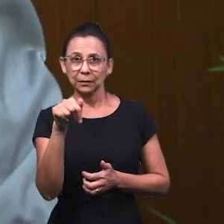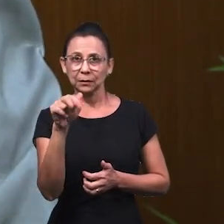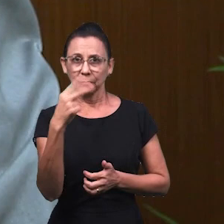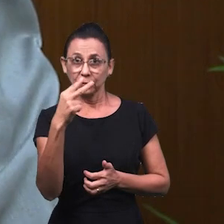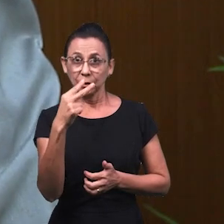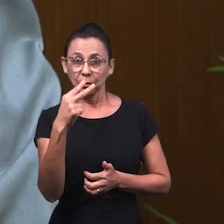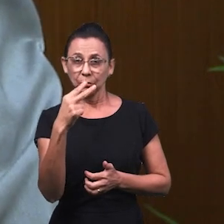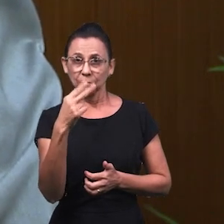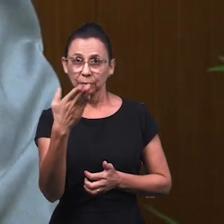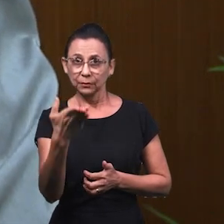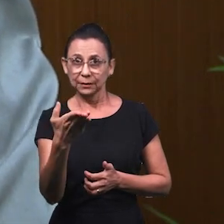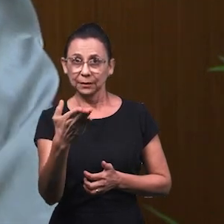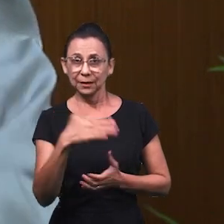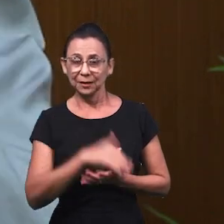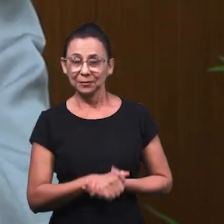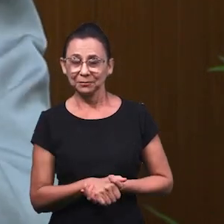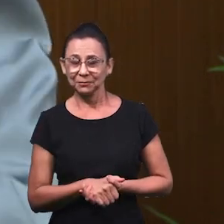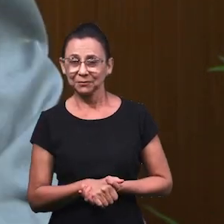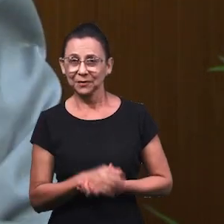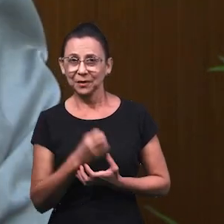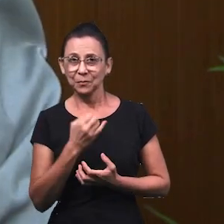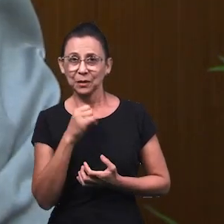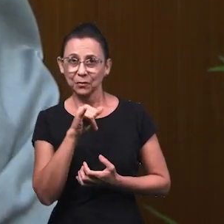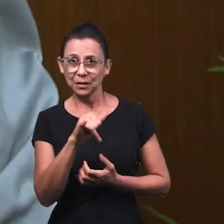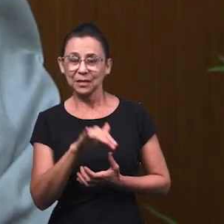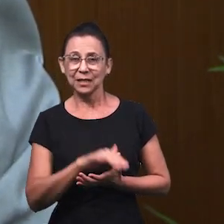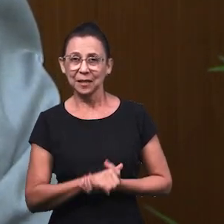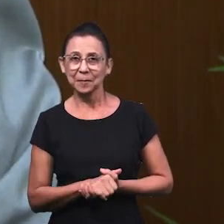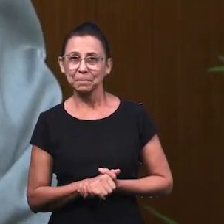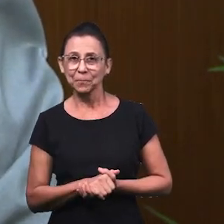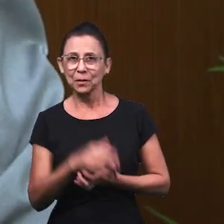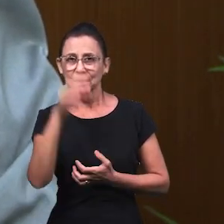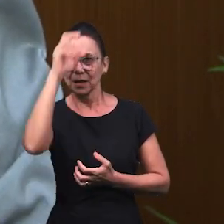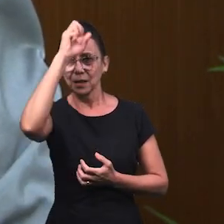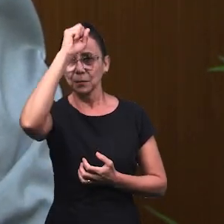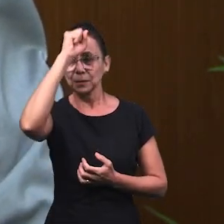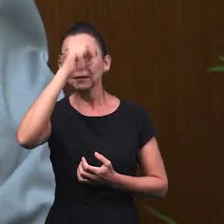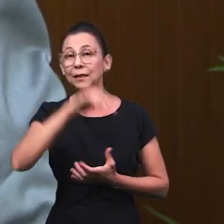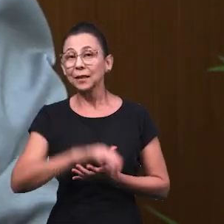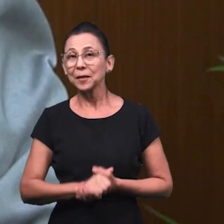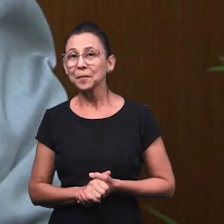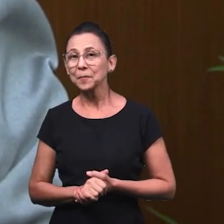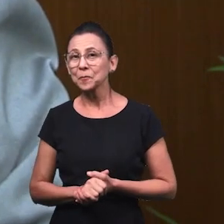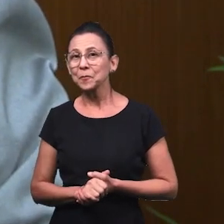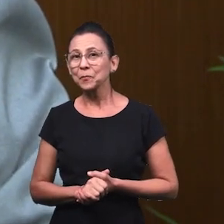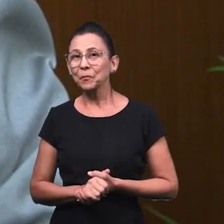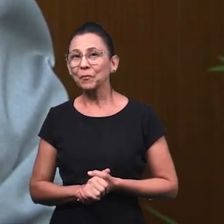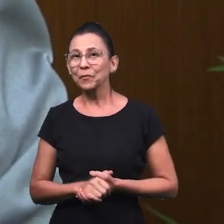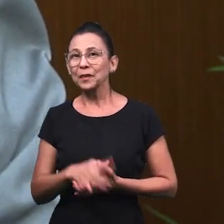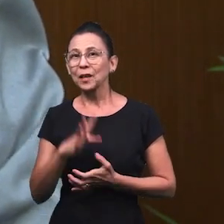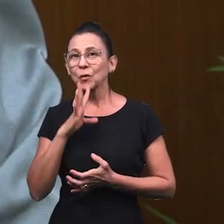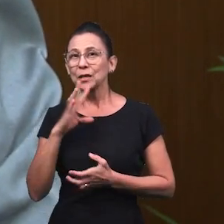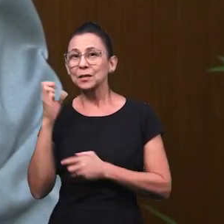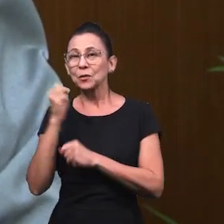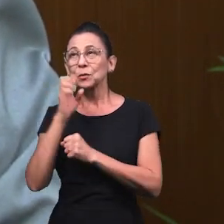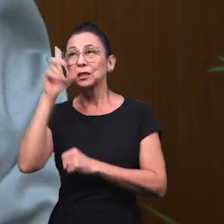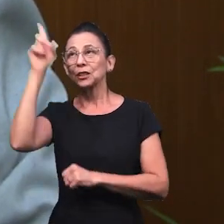aqui, sirva para você de lição acerca daquilo que Deus pode fazer